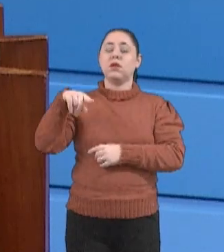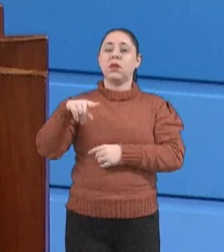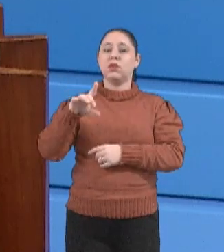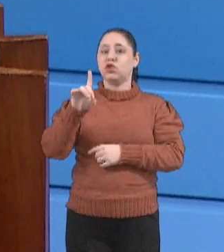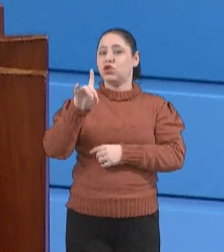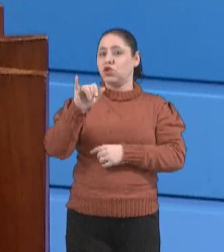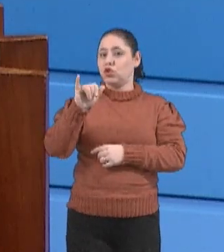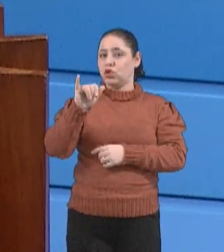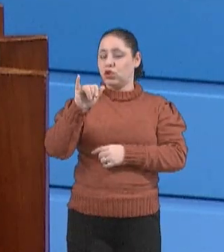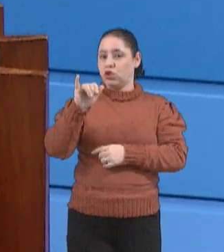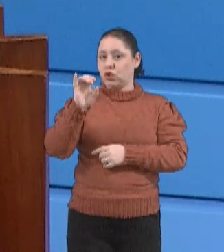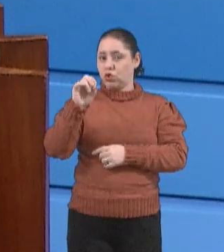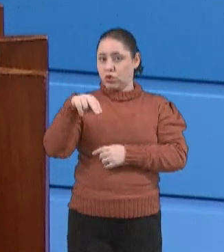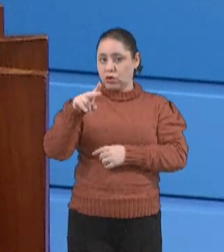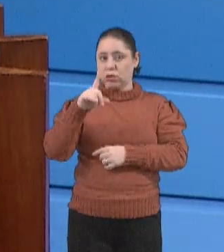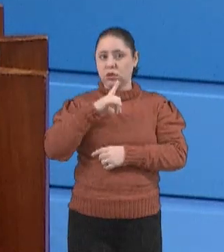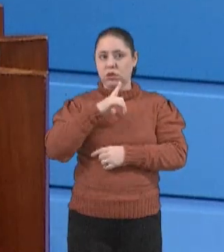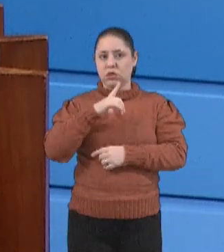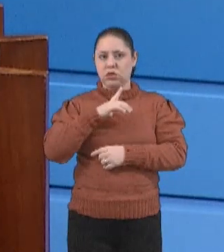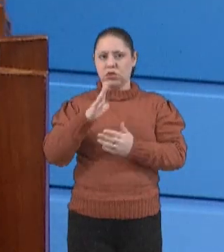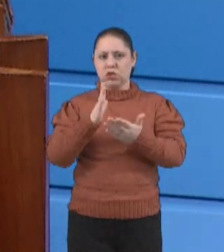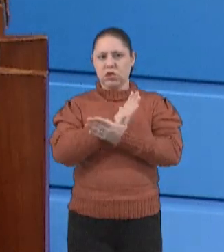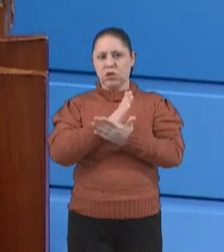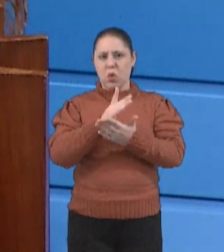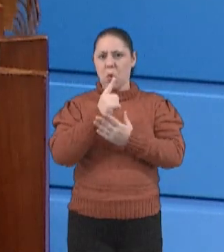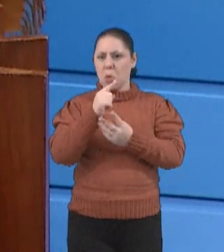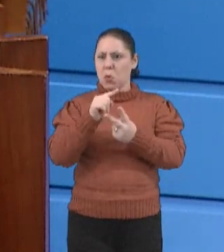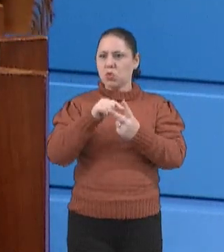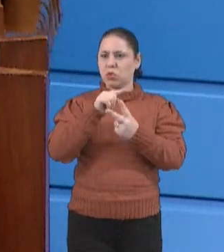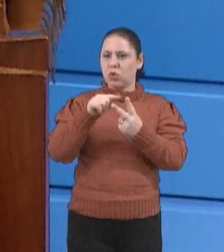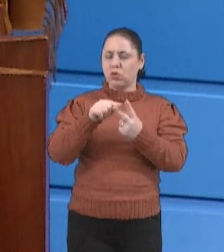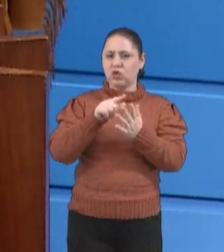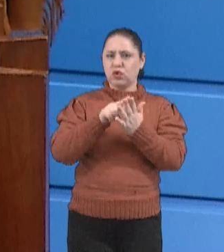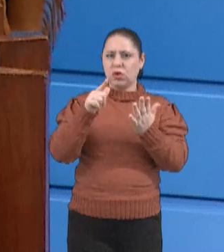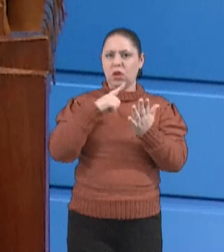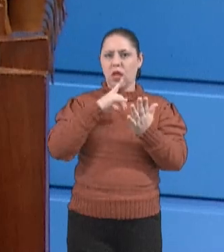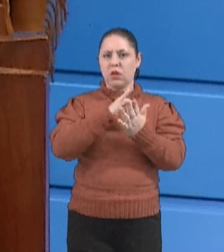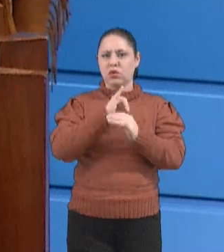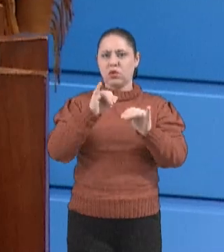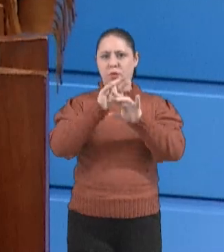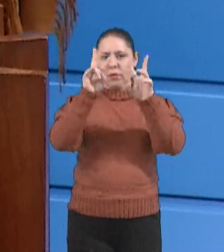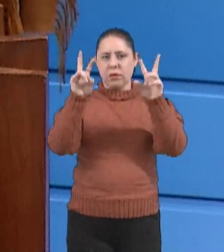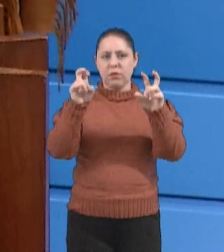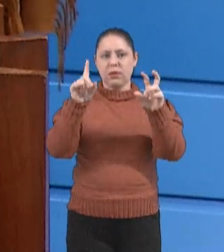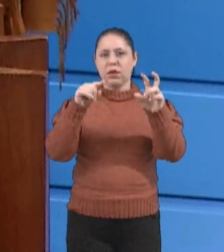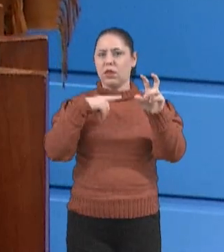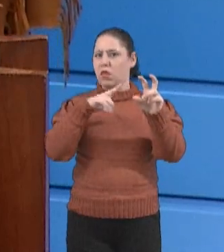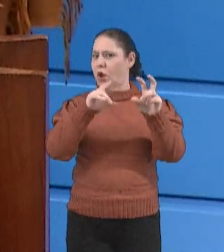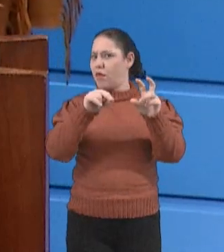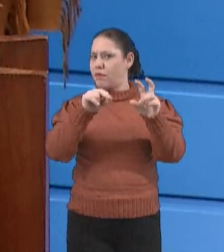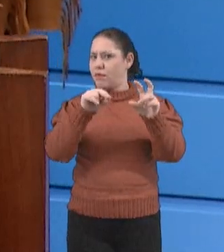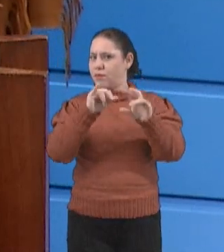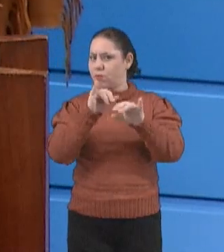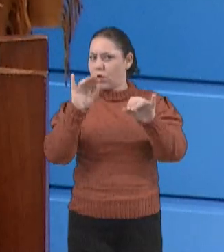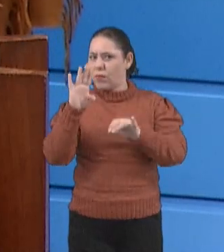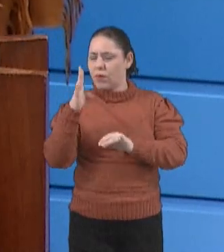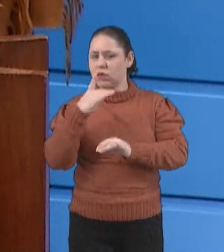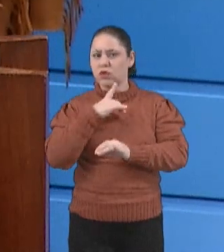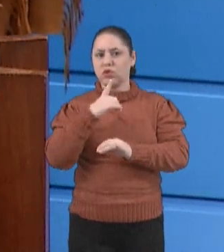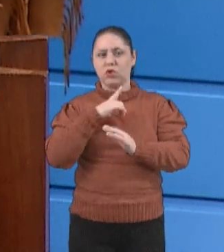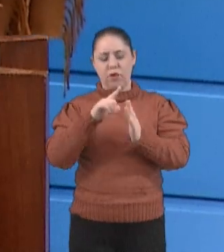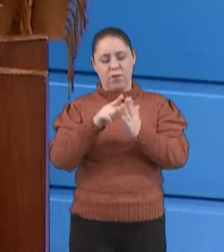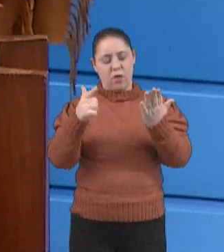da Dione, ele tinha acho que um exemplar ou 2 exemplares num jornal que trazia uma matéria que não era fake news. Ele tinha lá o